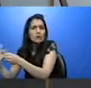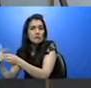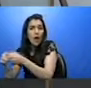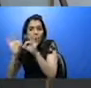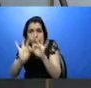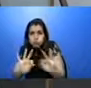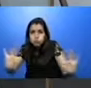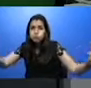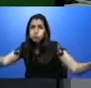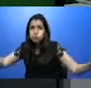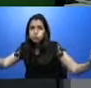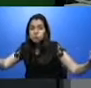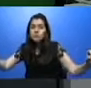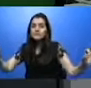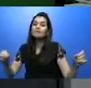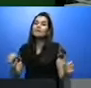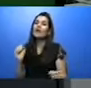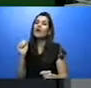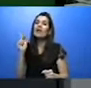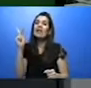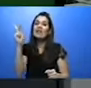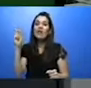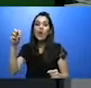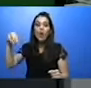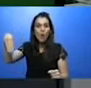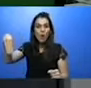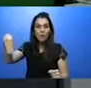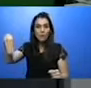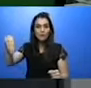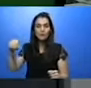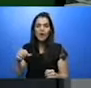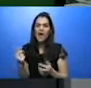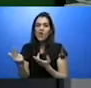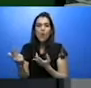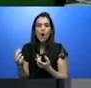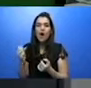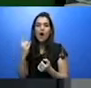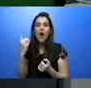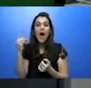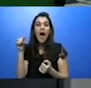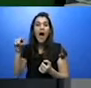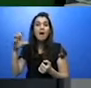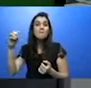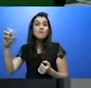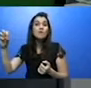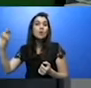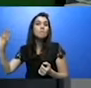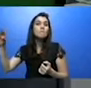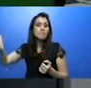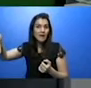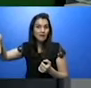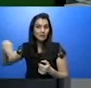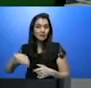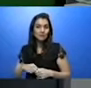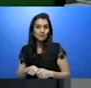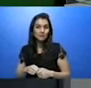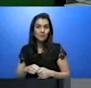E 1 quilômetro equivale a 1000 metros, tudo bem? Ou seja, 1 metro